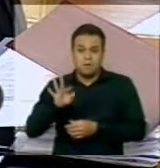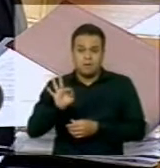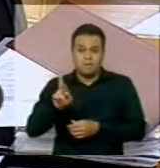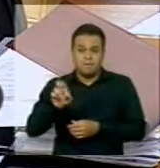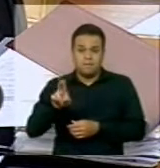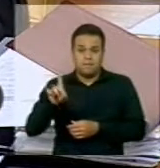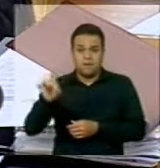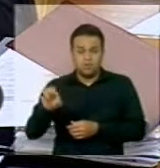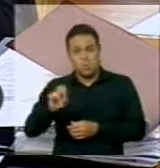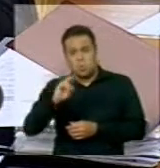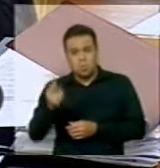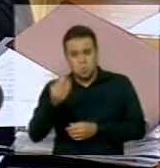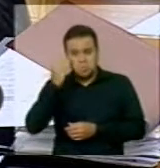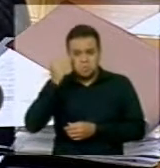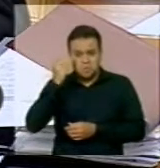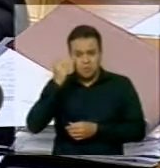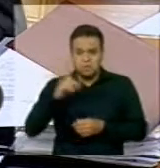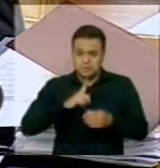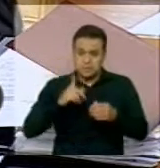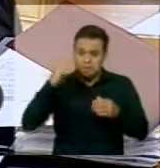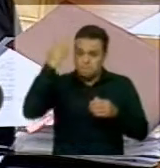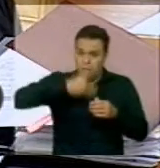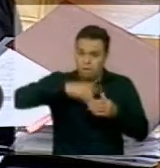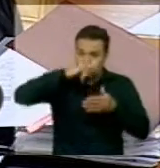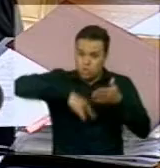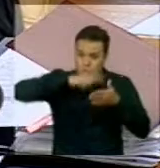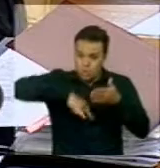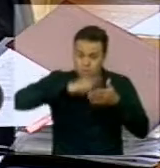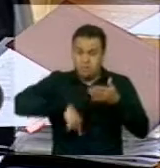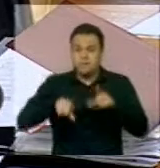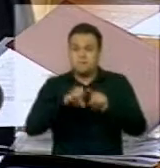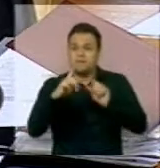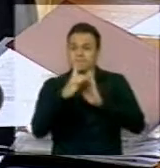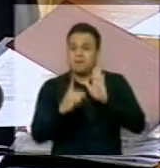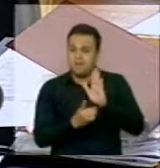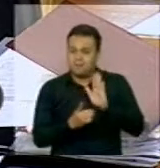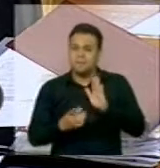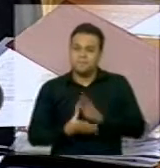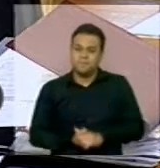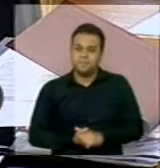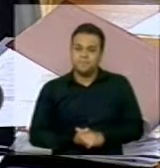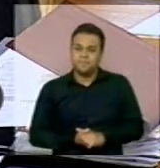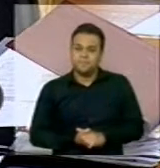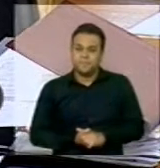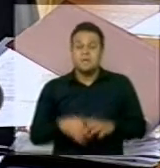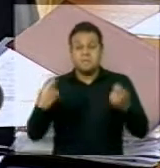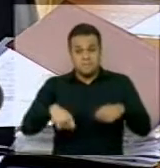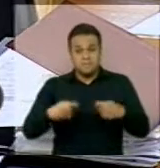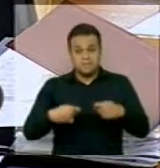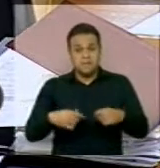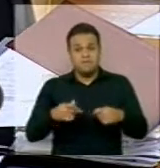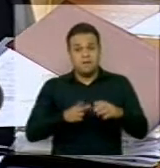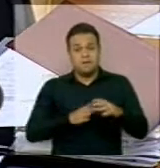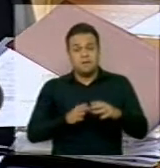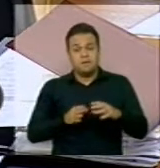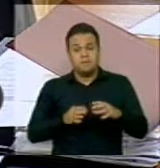simulação, a documentação e a declaração do ocupante teriam que ser levada